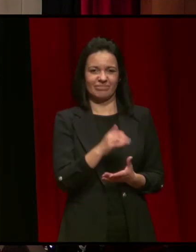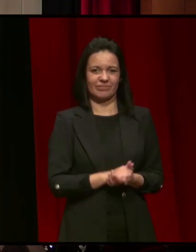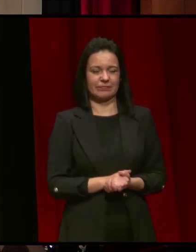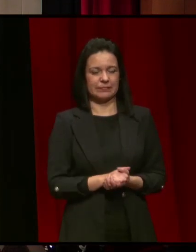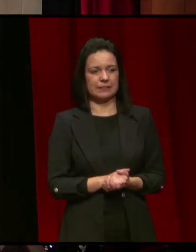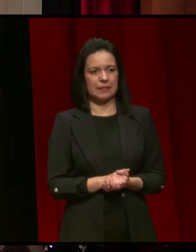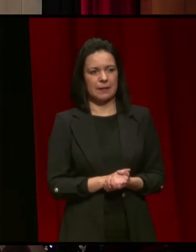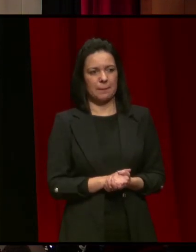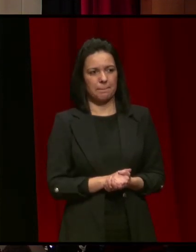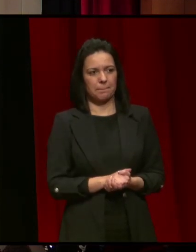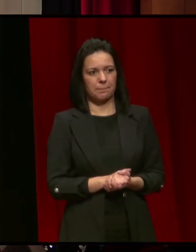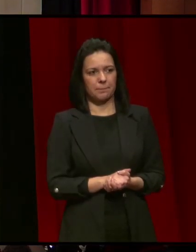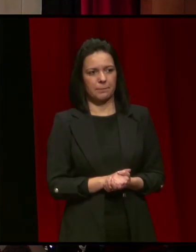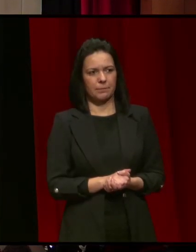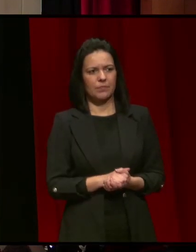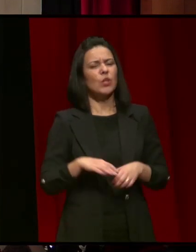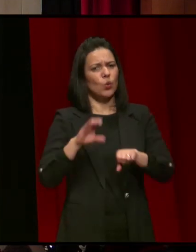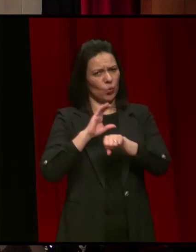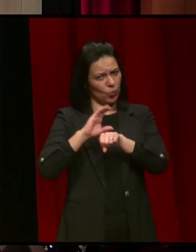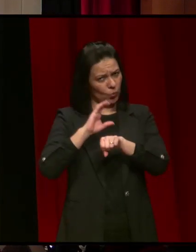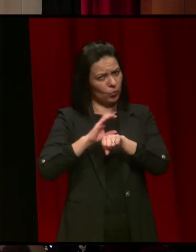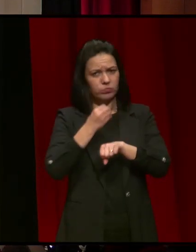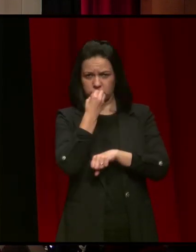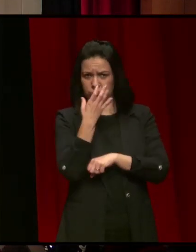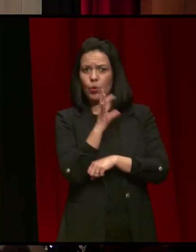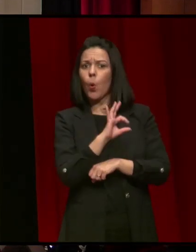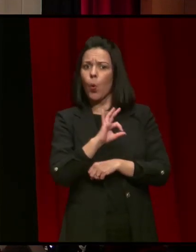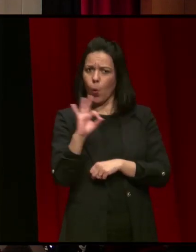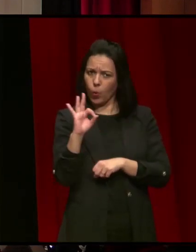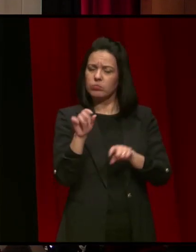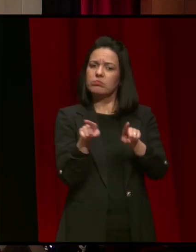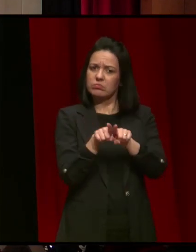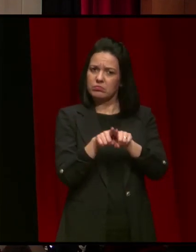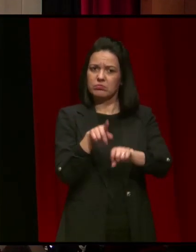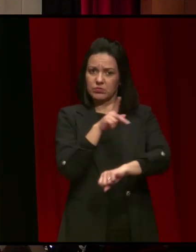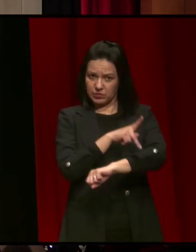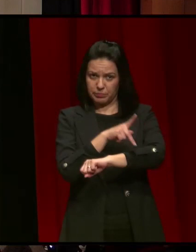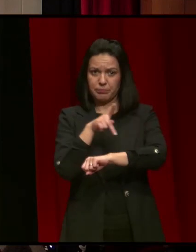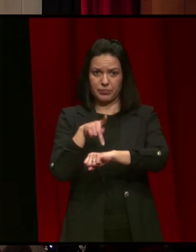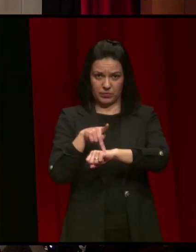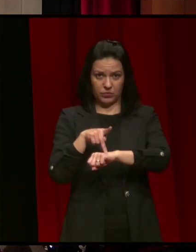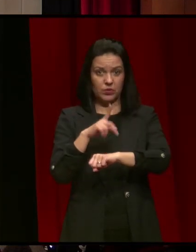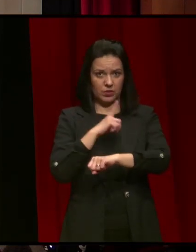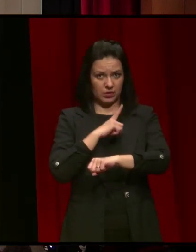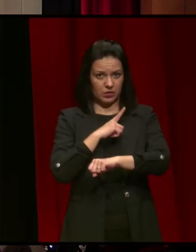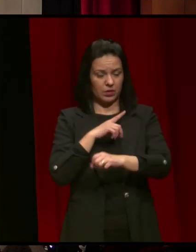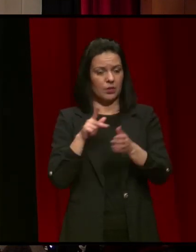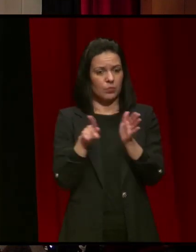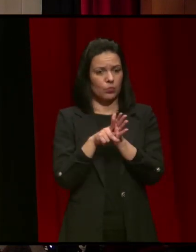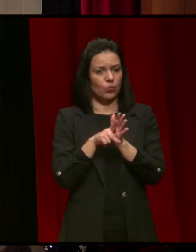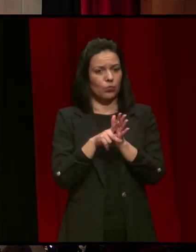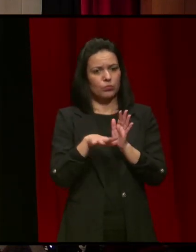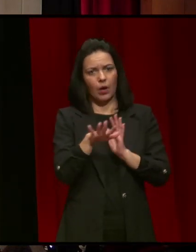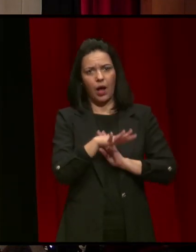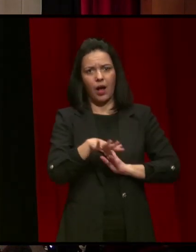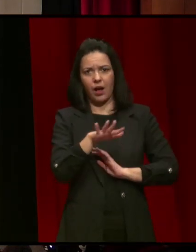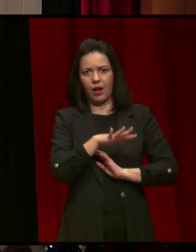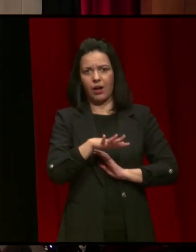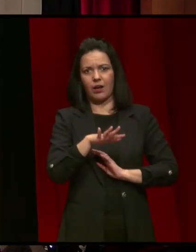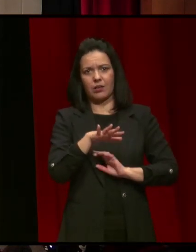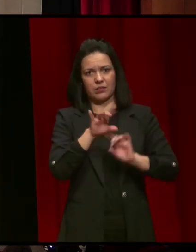Eu digo assim, lógico que tem cursos, né? Você tem faculdade até de pedagogia, educação especial, você pode fazer uma faculdade inteira.